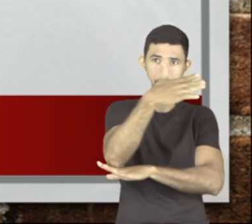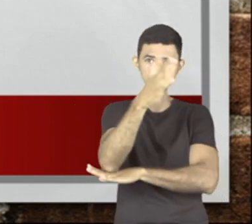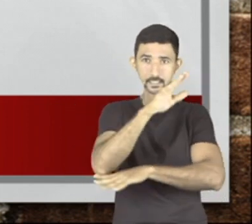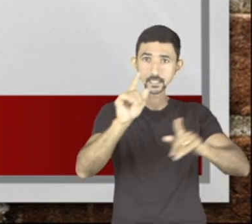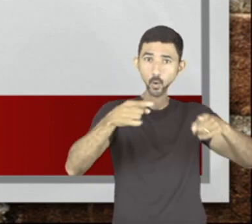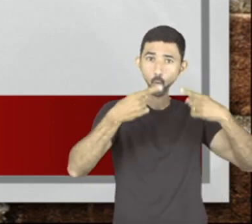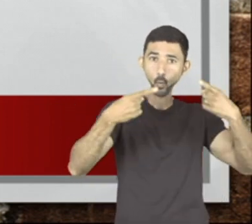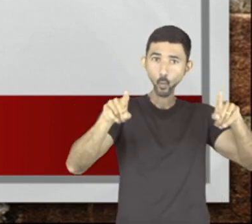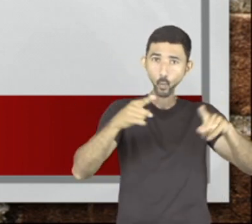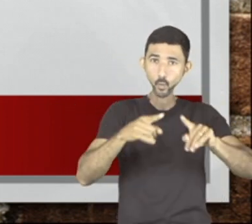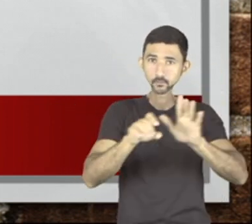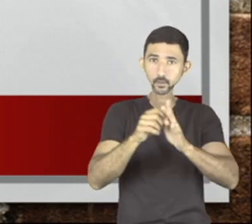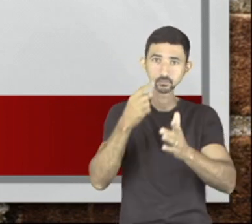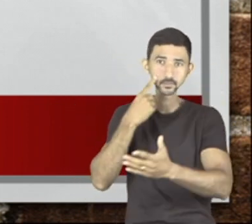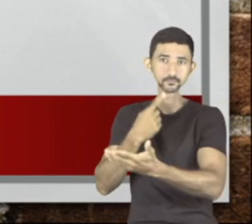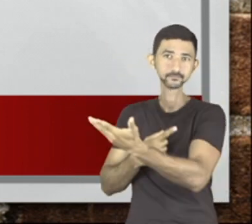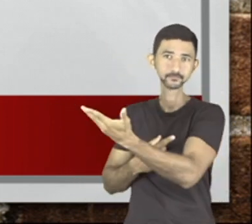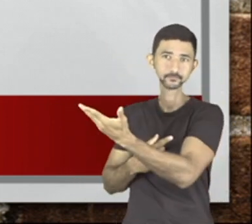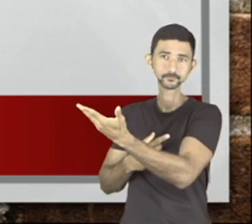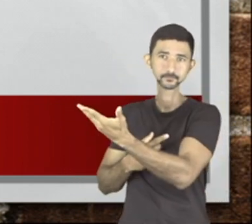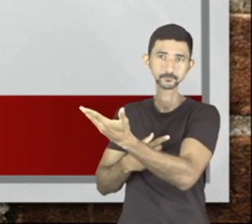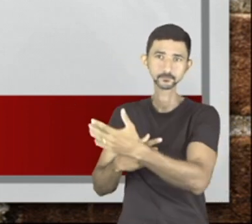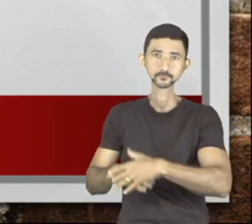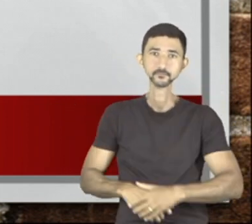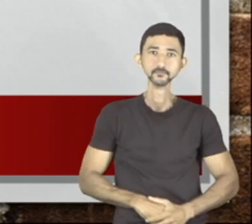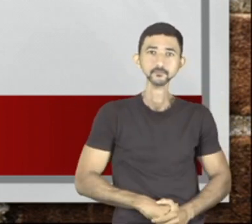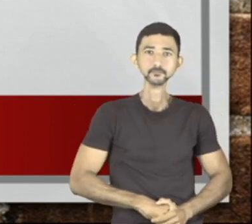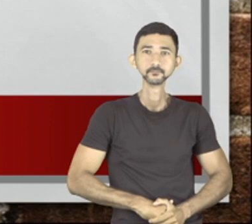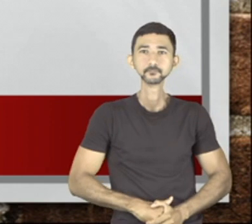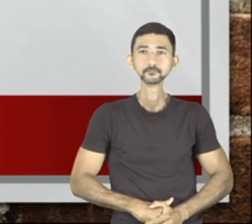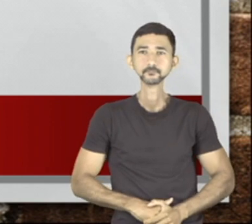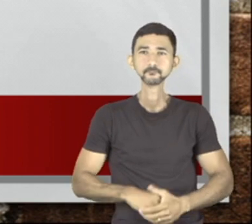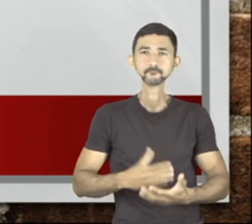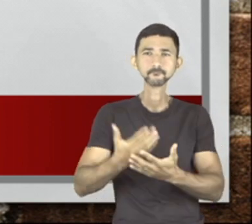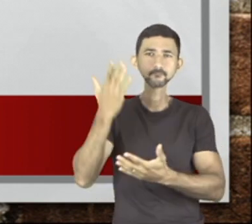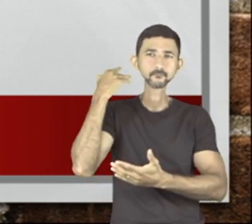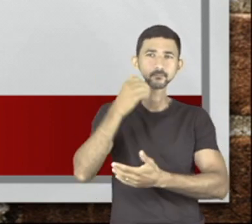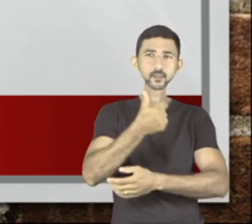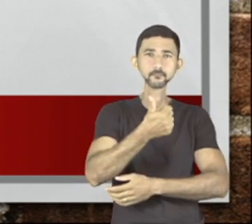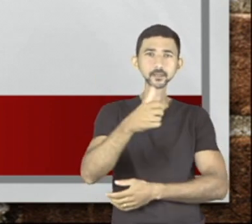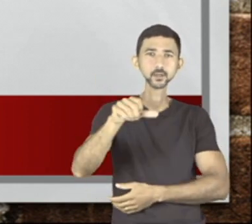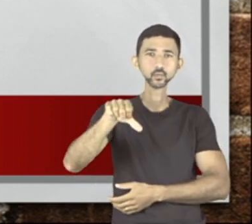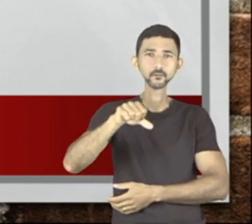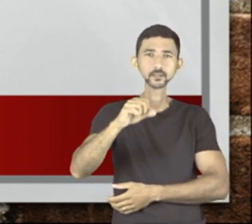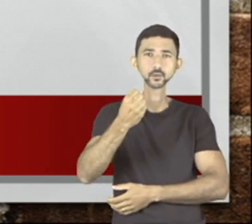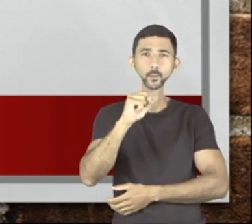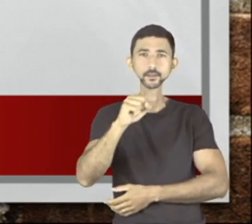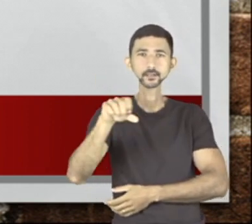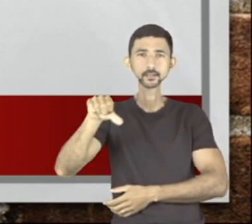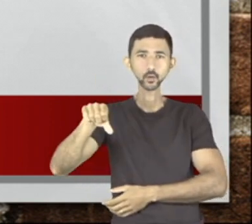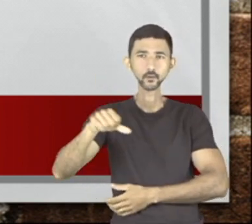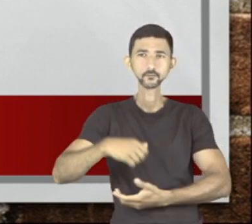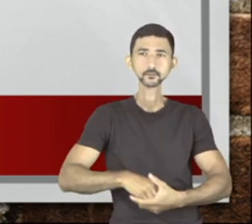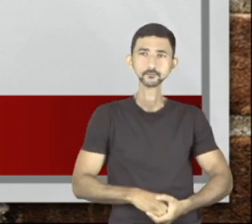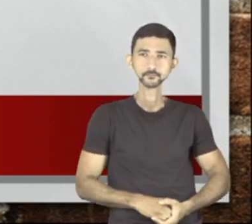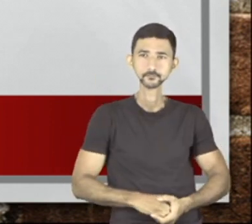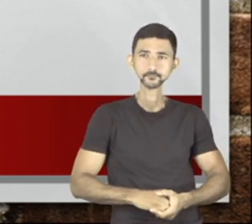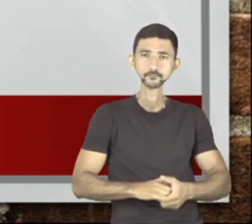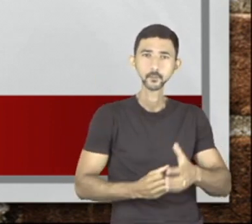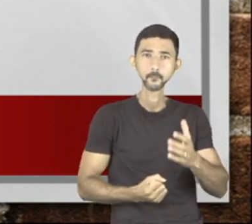hino e o brasão de armas, né? Essa nossa Constituição promulgada lá em 1989 e publicada no